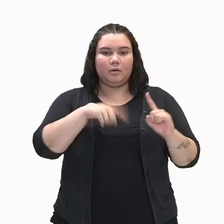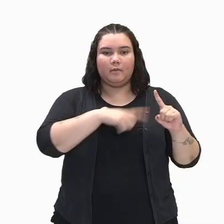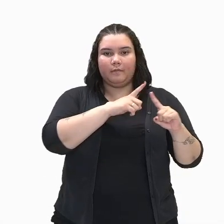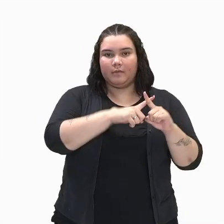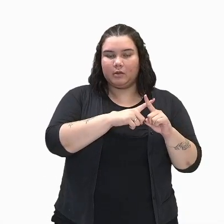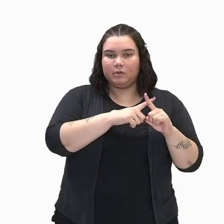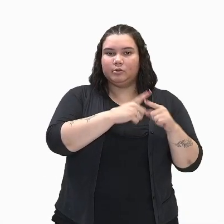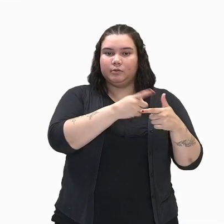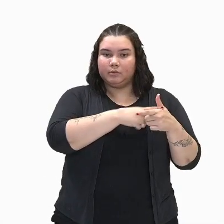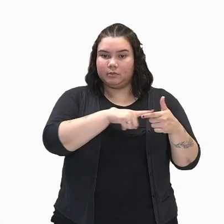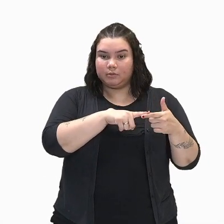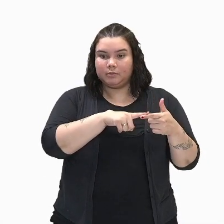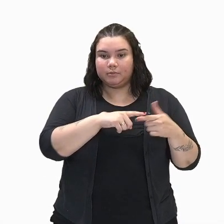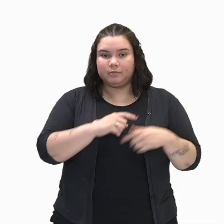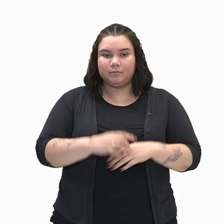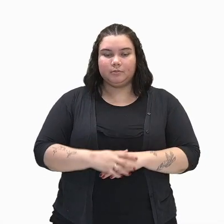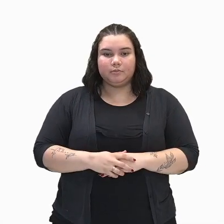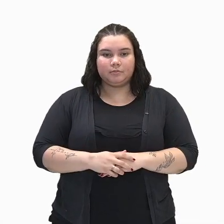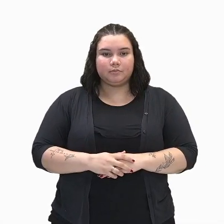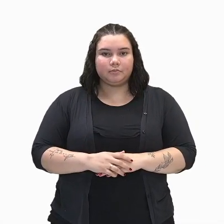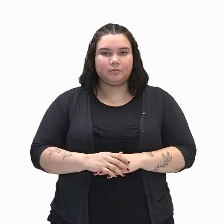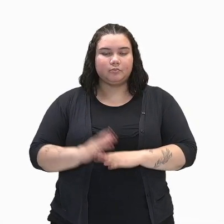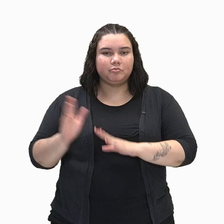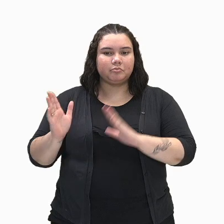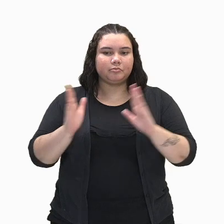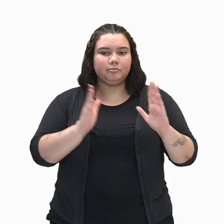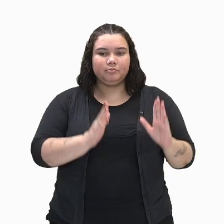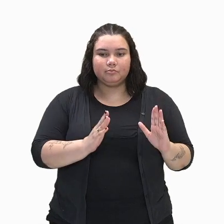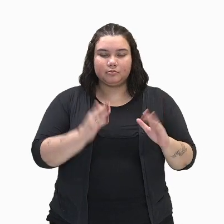cartela, onde nós temos aí novas